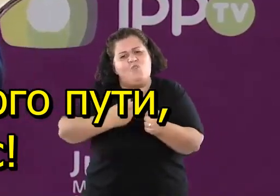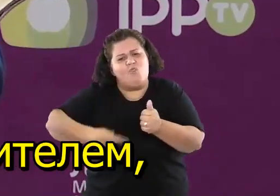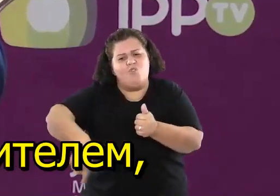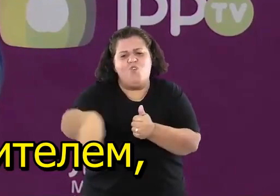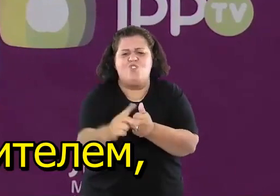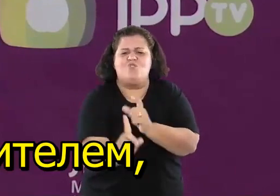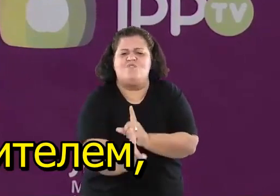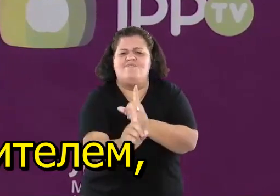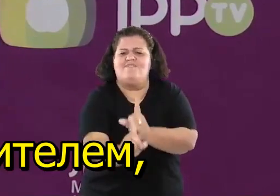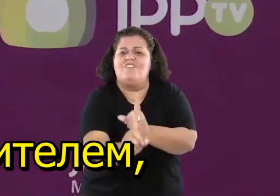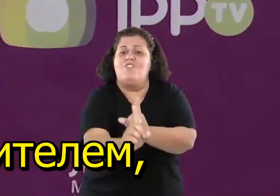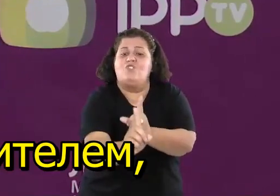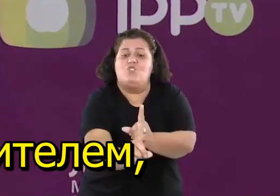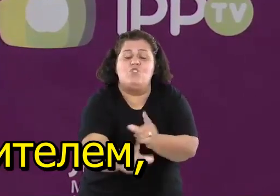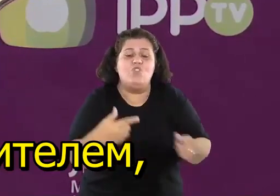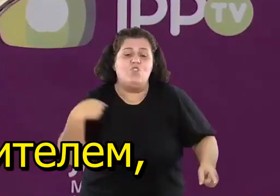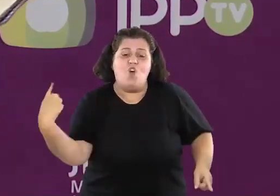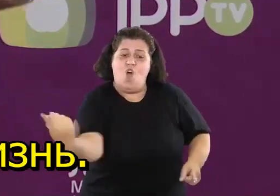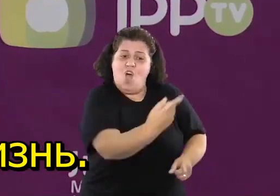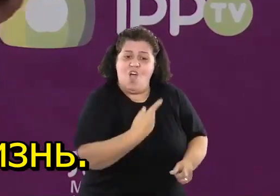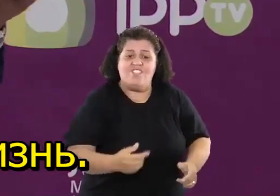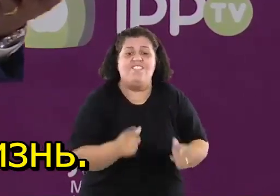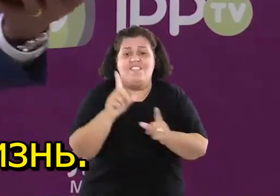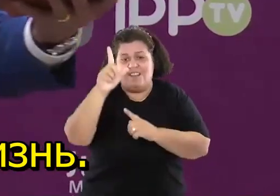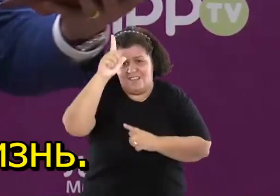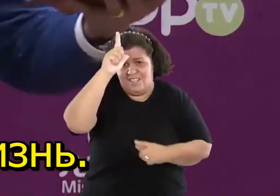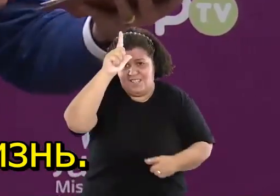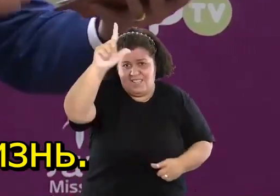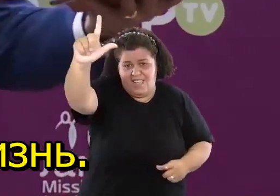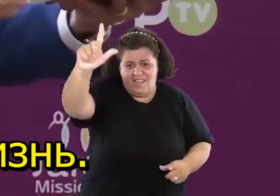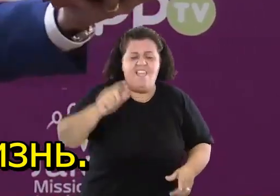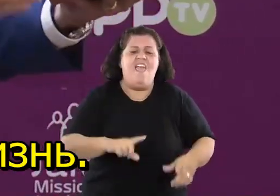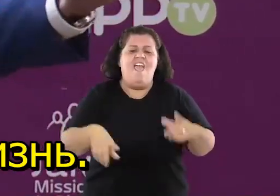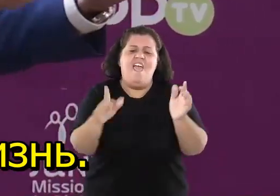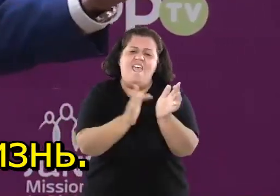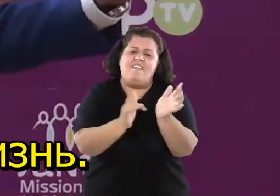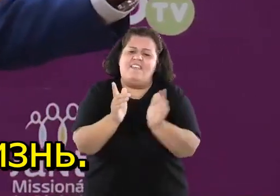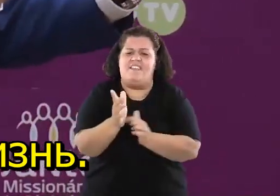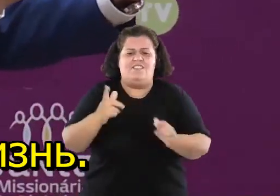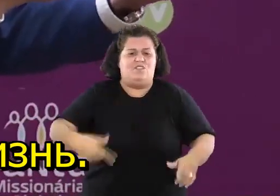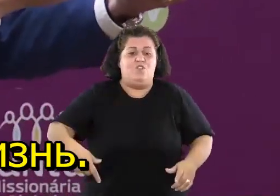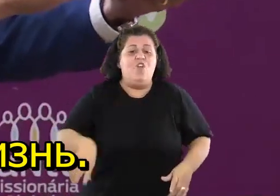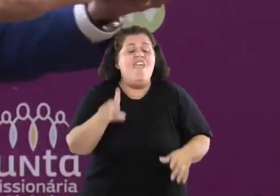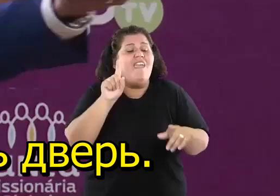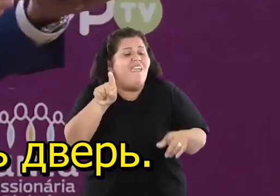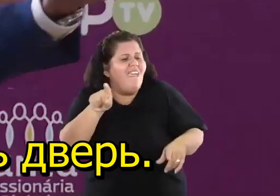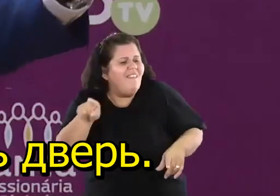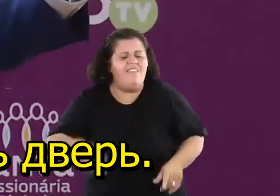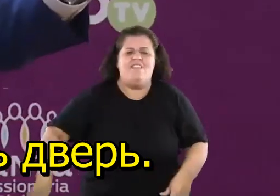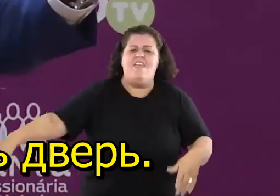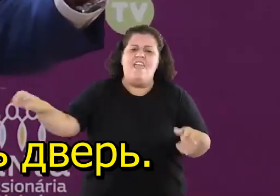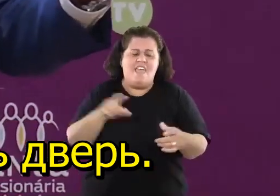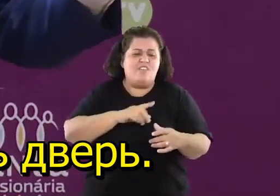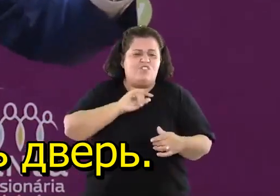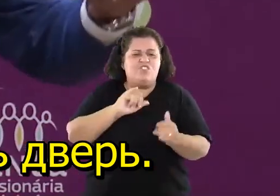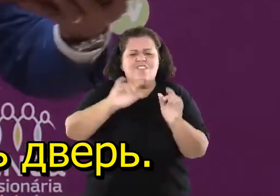frente. Nós seguimos o Cristo vencedor, nós seguimos aquele que é o caminho, a verdade e a vida. Nós entramos por aquele que é a